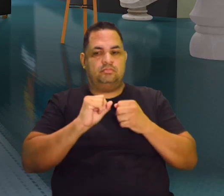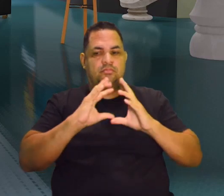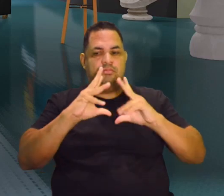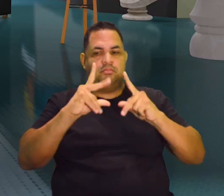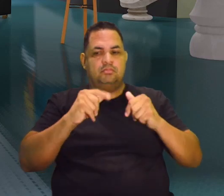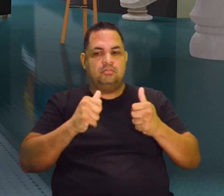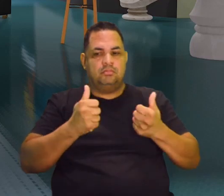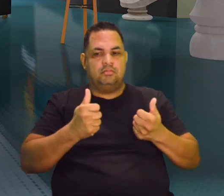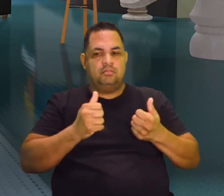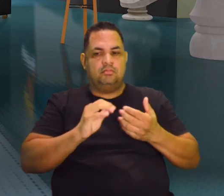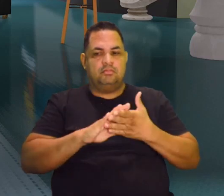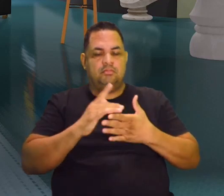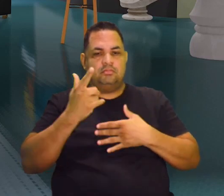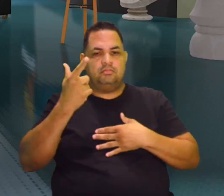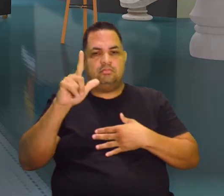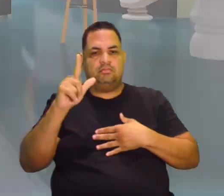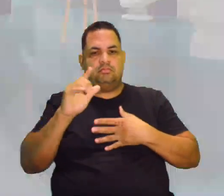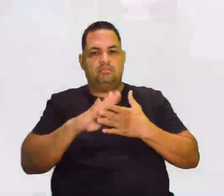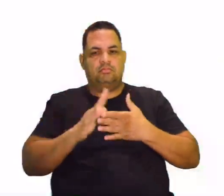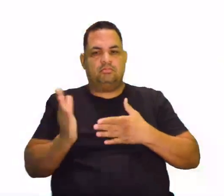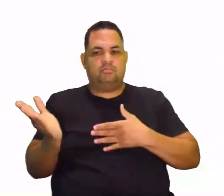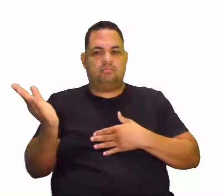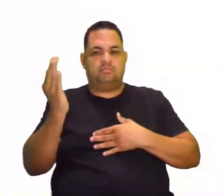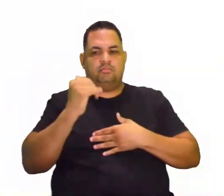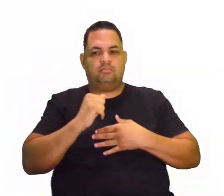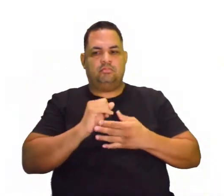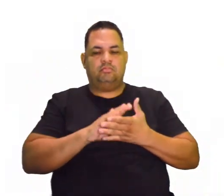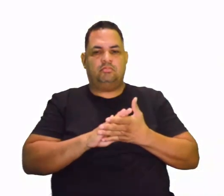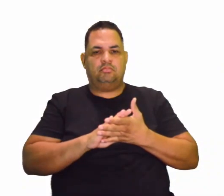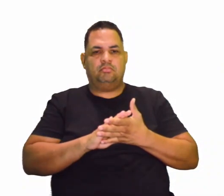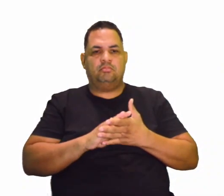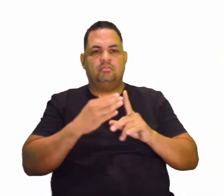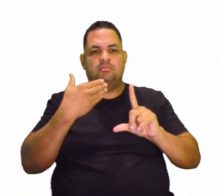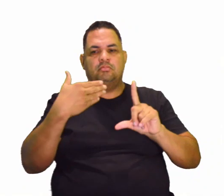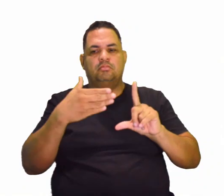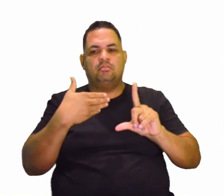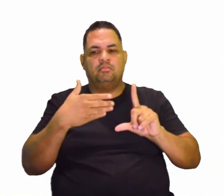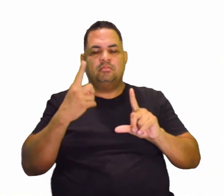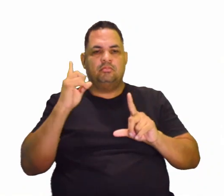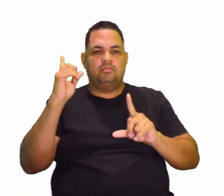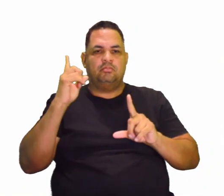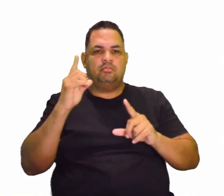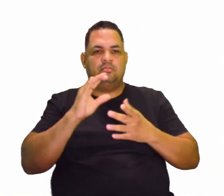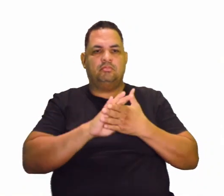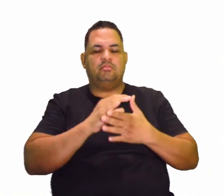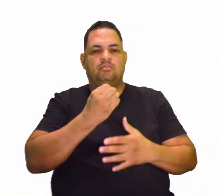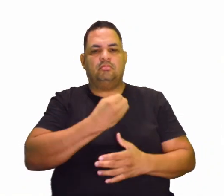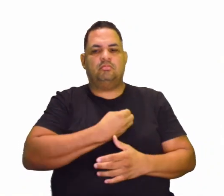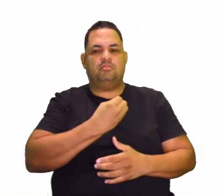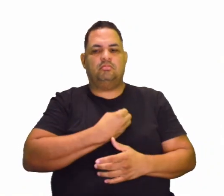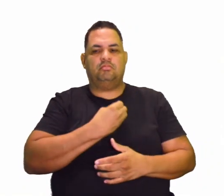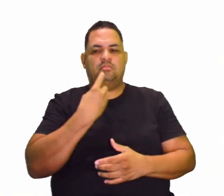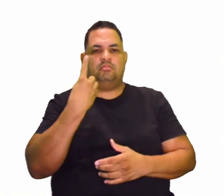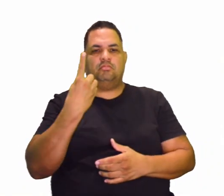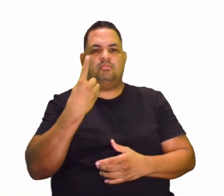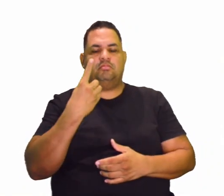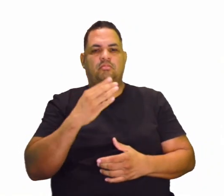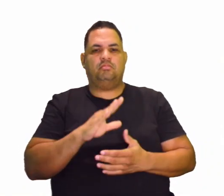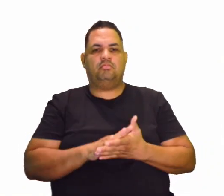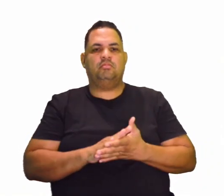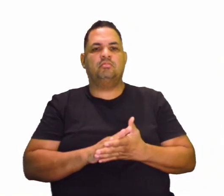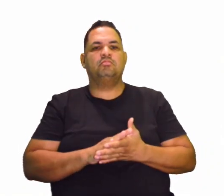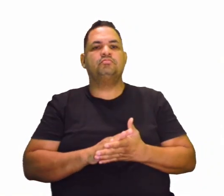vocês conseguirem. Então, vamos lá? Vamos para a tela. Questão 1. Vou direto à